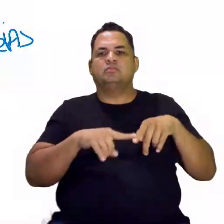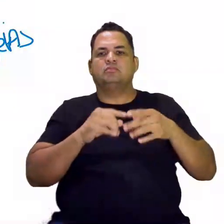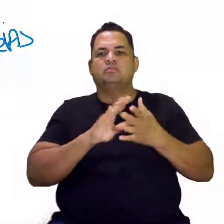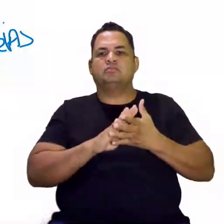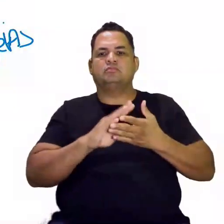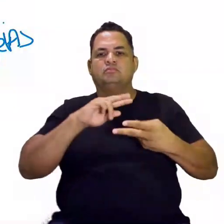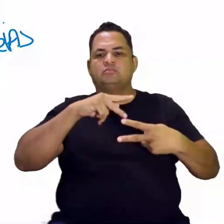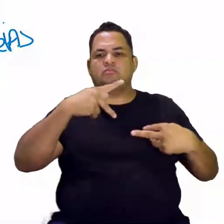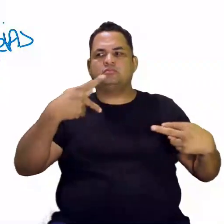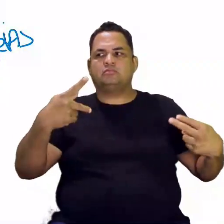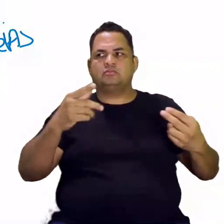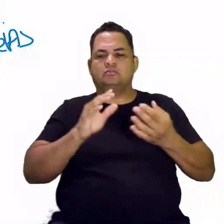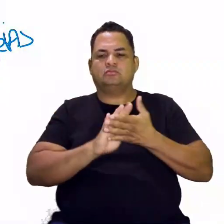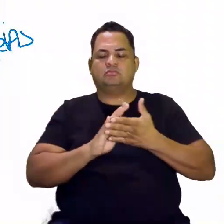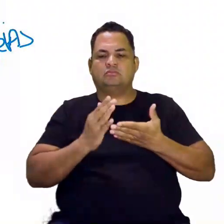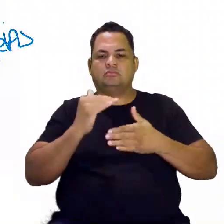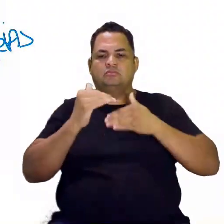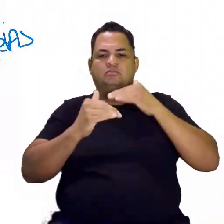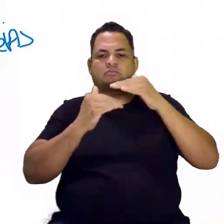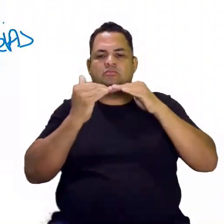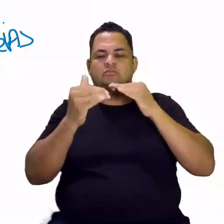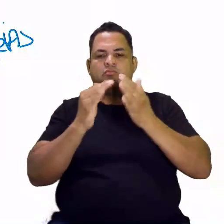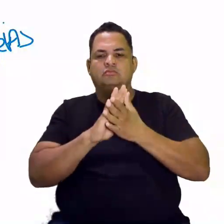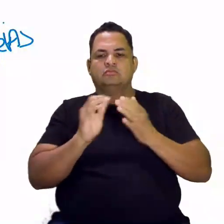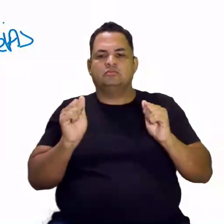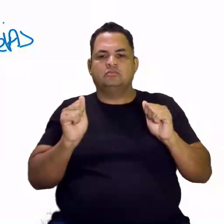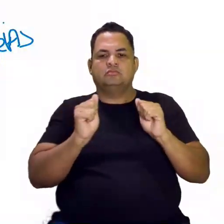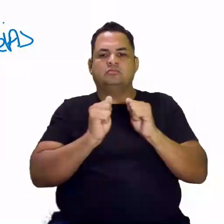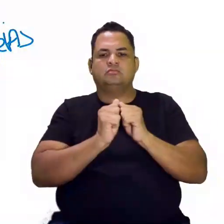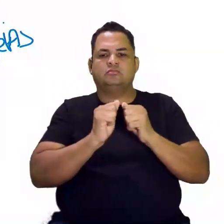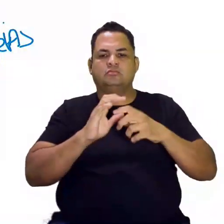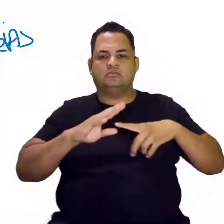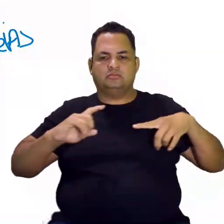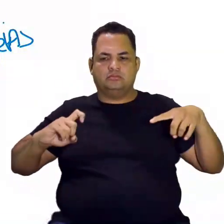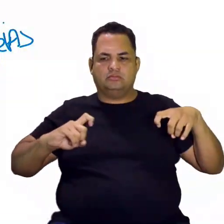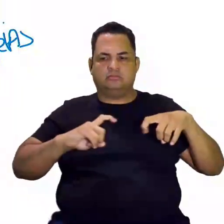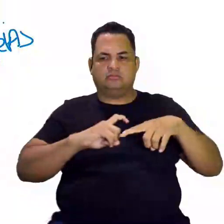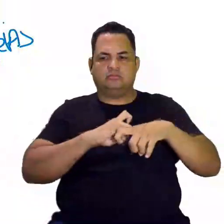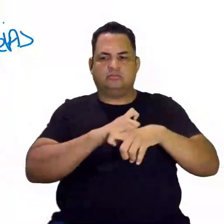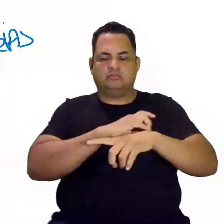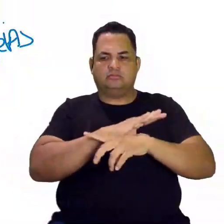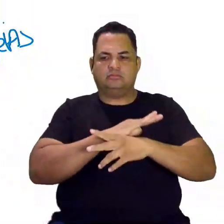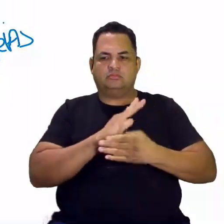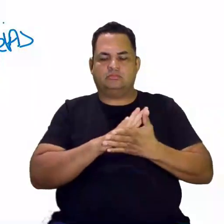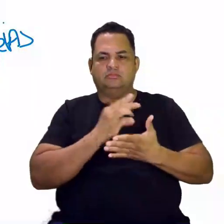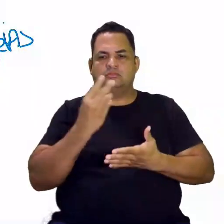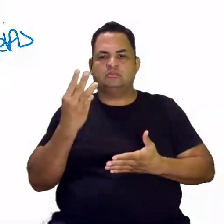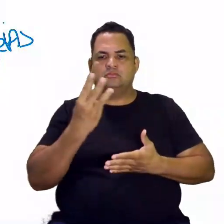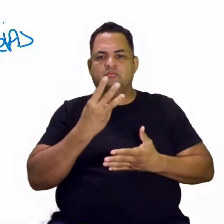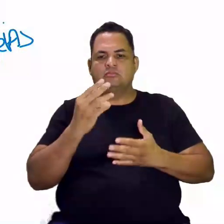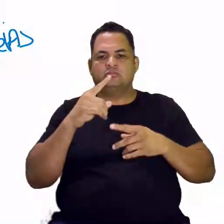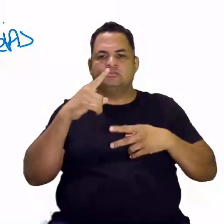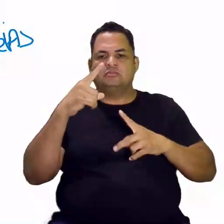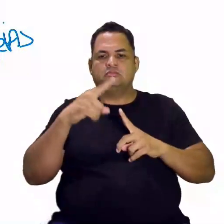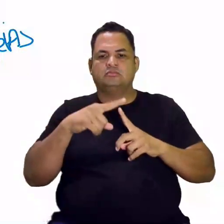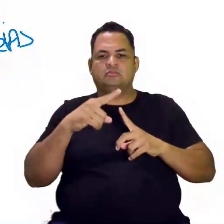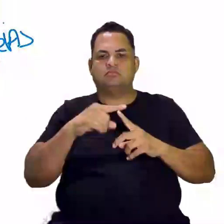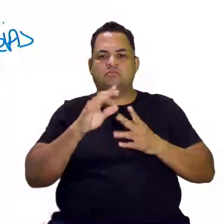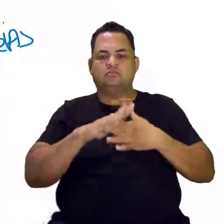genético, ou que eles evoluíram juntamente com as bactérias, tá? Esses são os três tipos